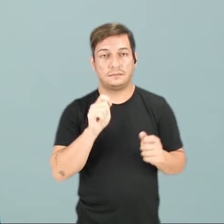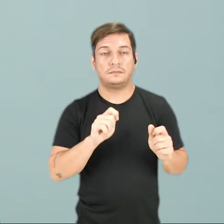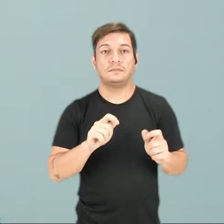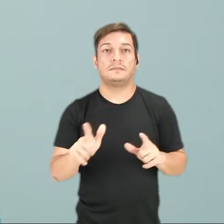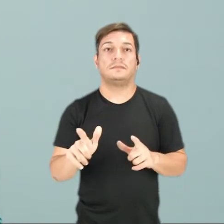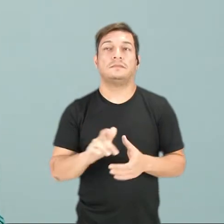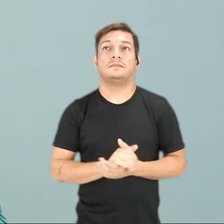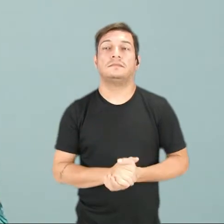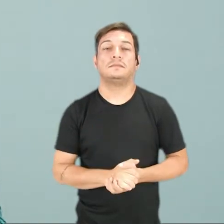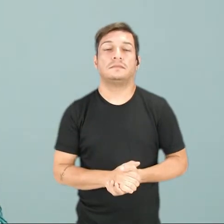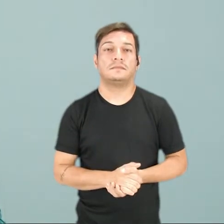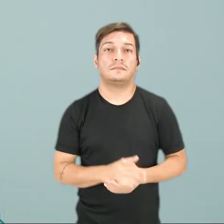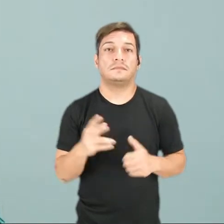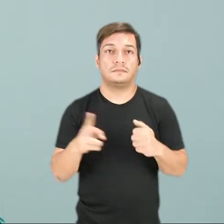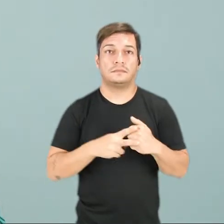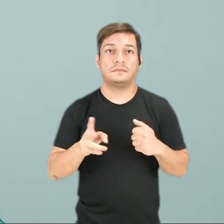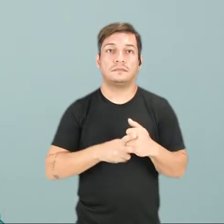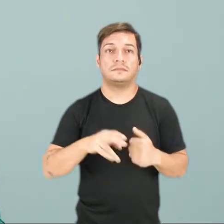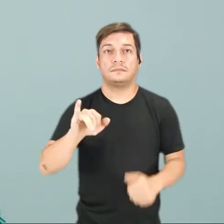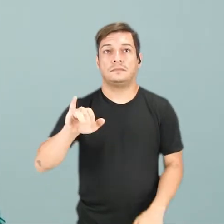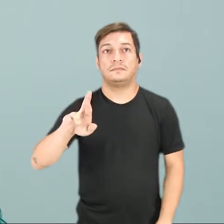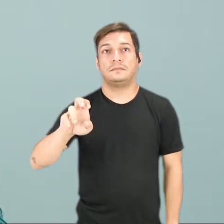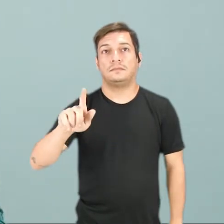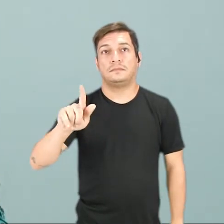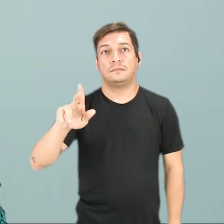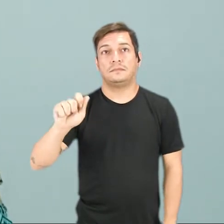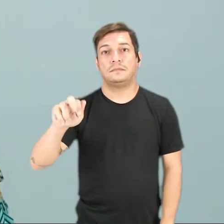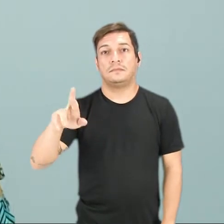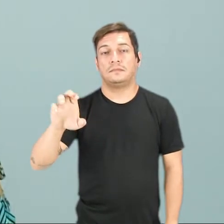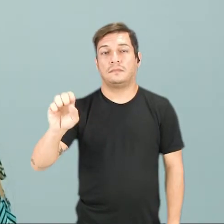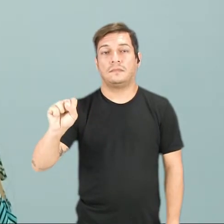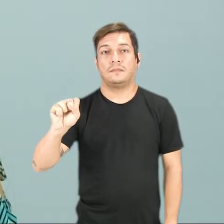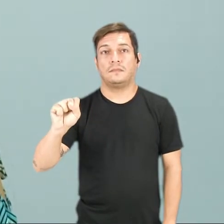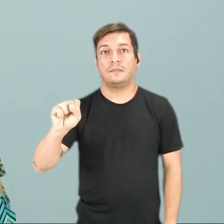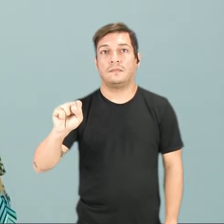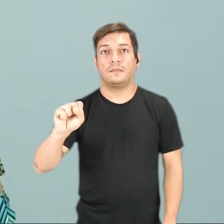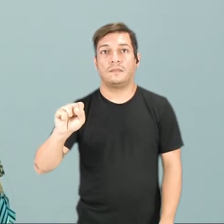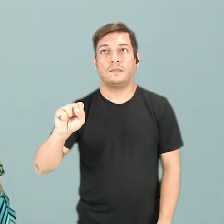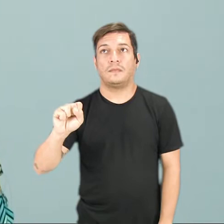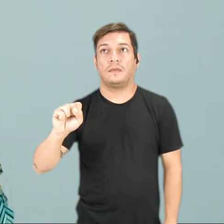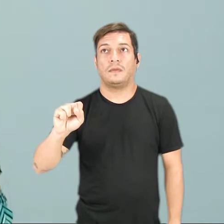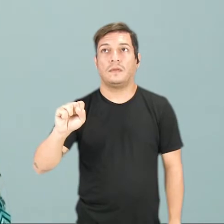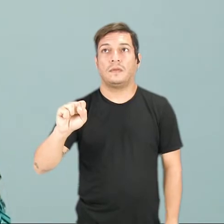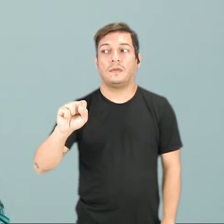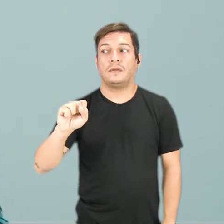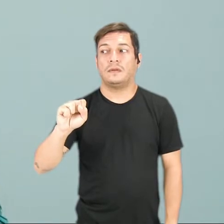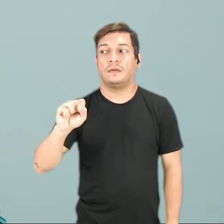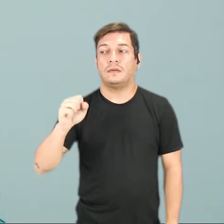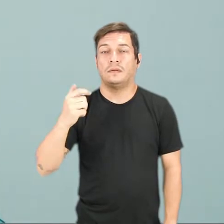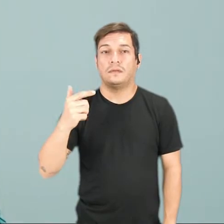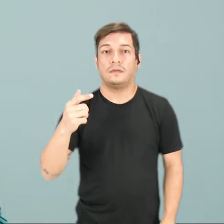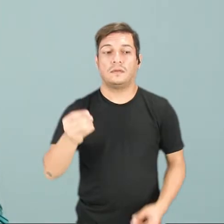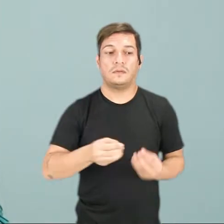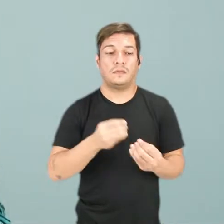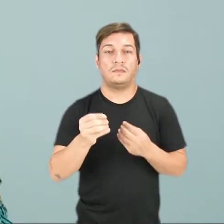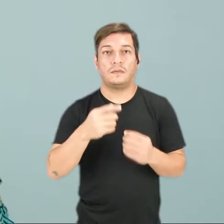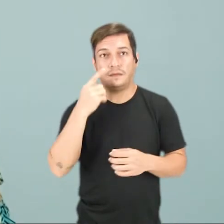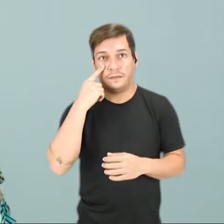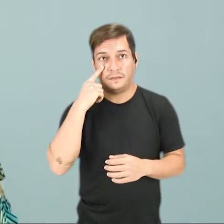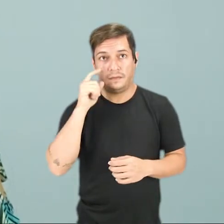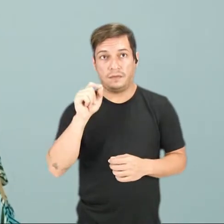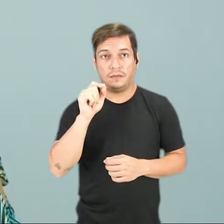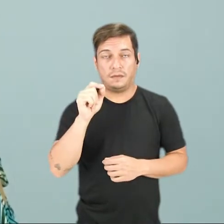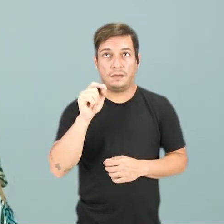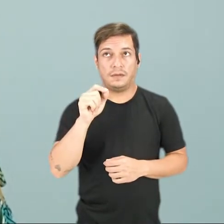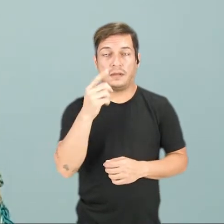então, os verbos irregulares, eles não têm uma forma que você vai seguir e vai dar certo, tá?